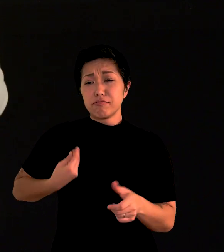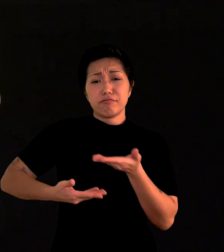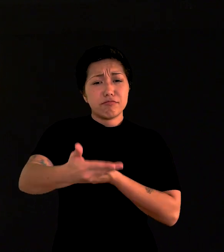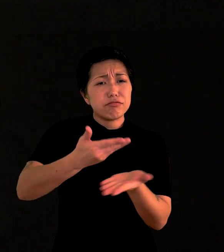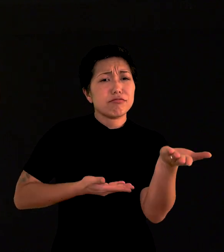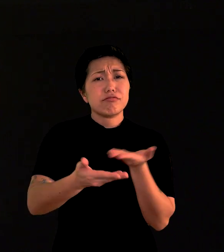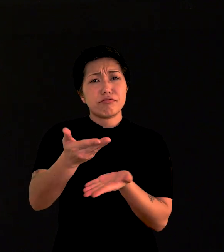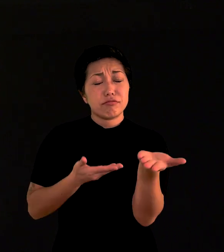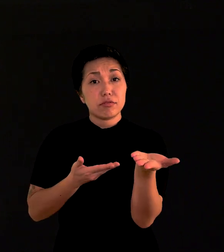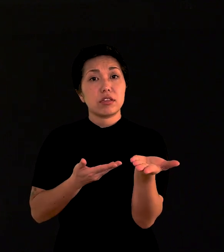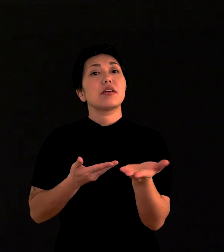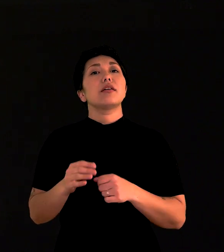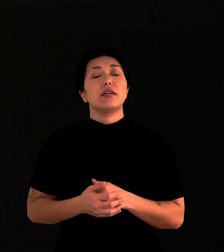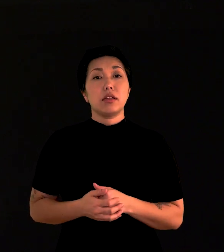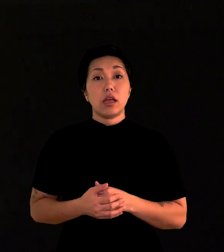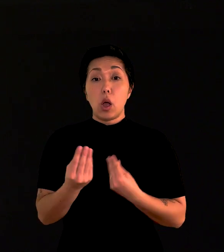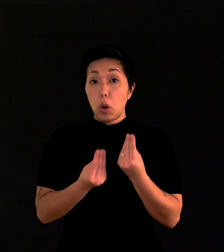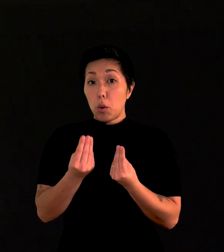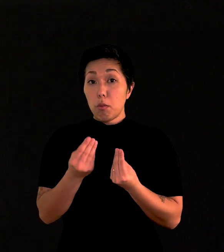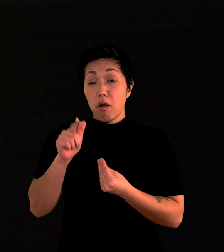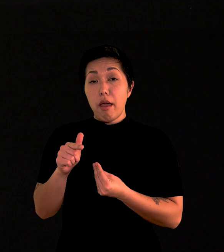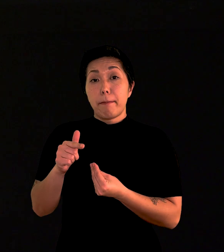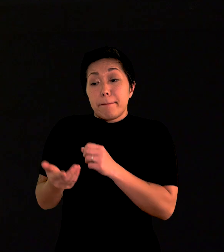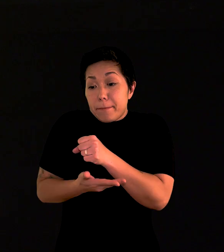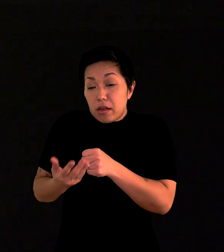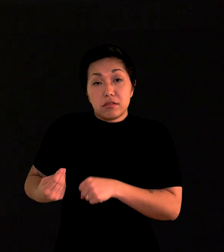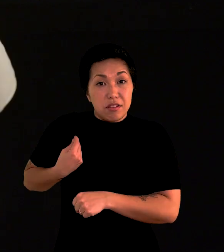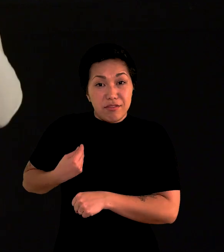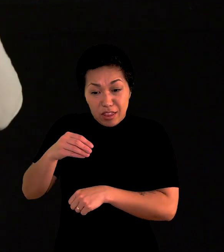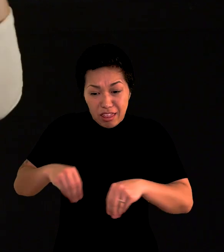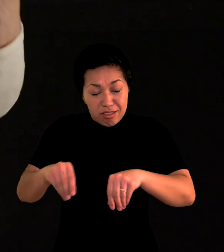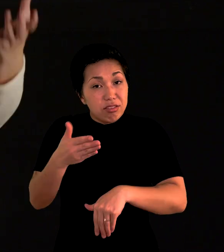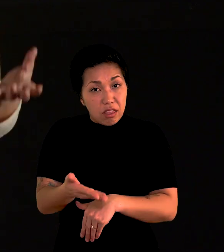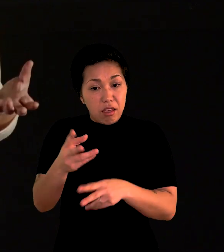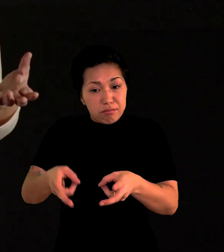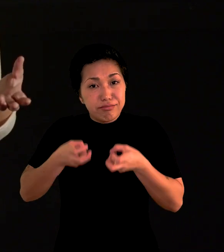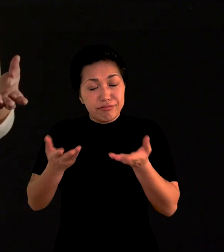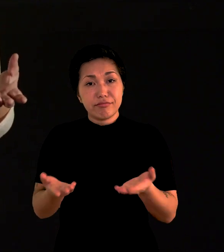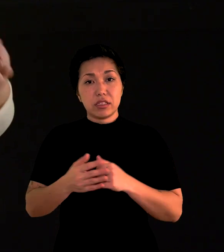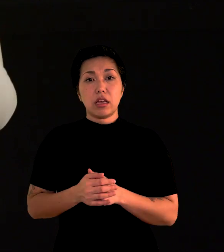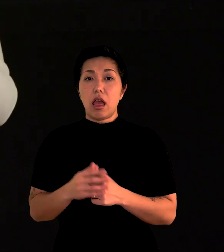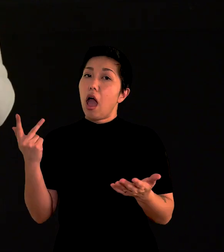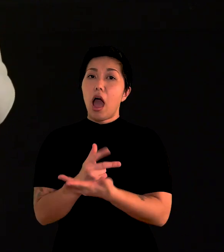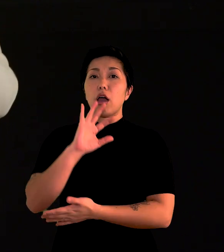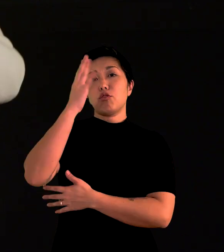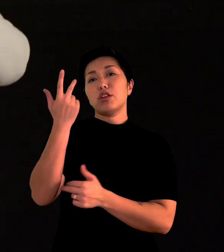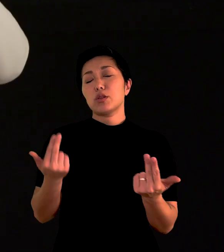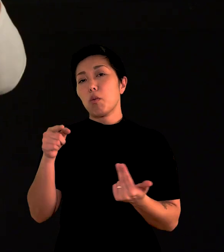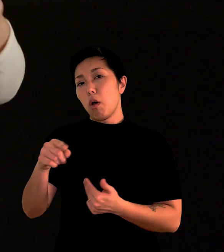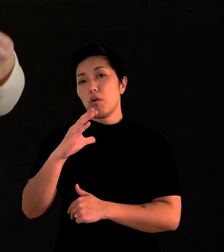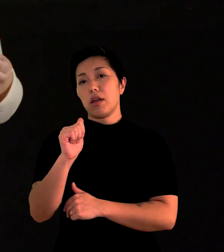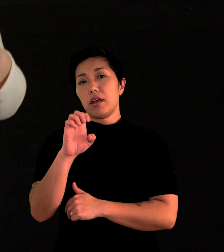e como as pessoas realmente convivem e vivem dele, como ele é a sua base de vida,